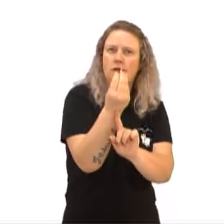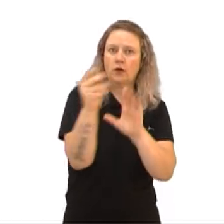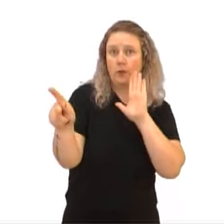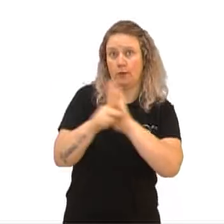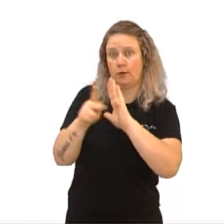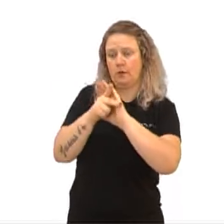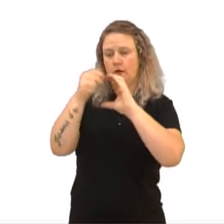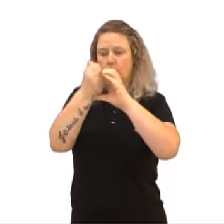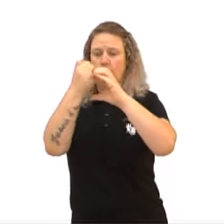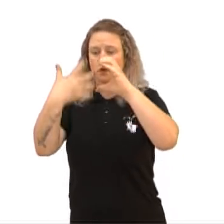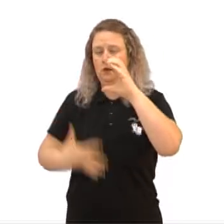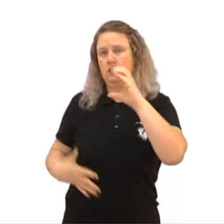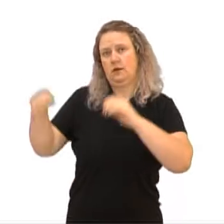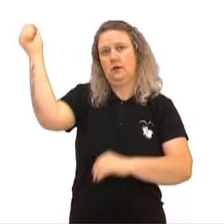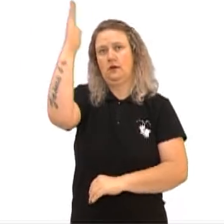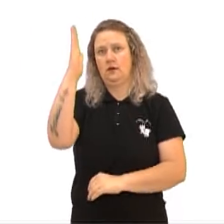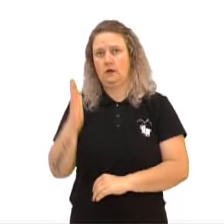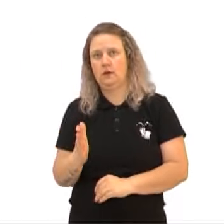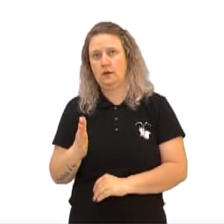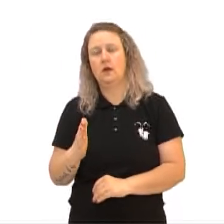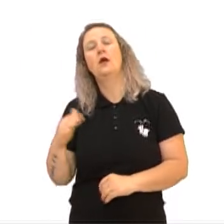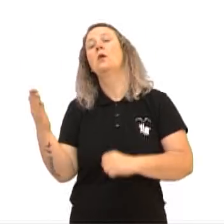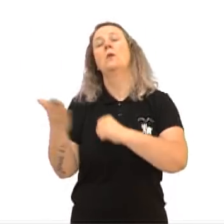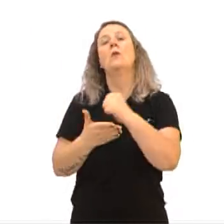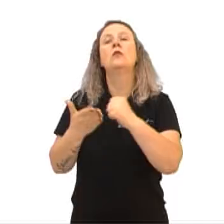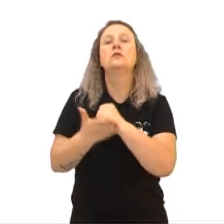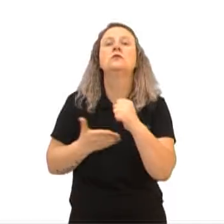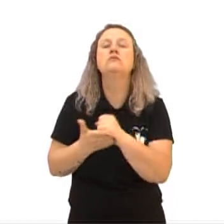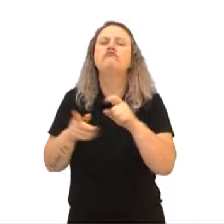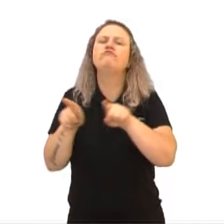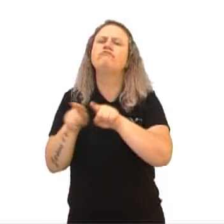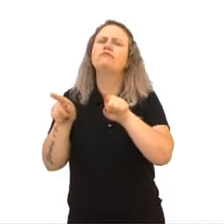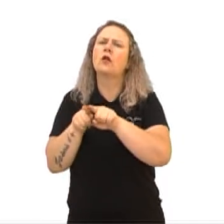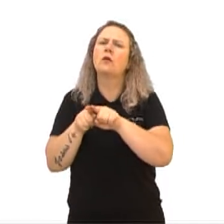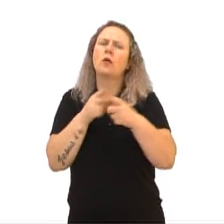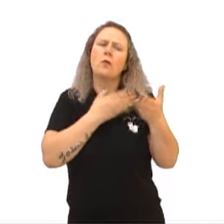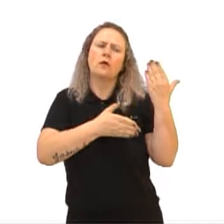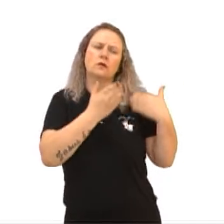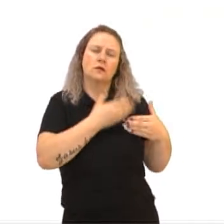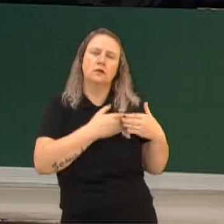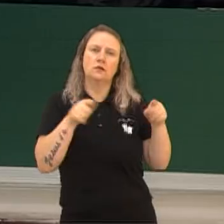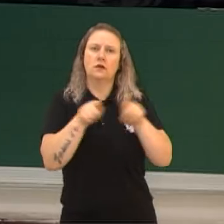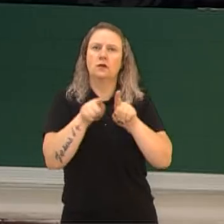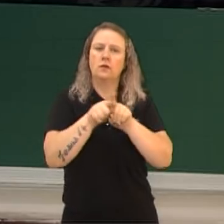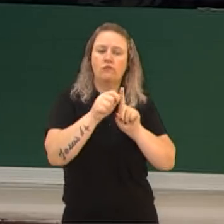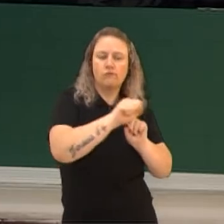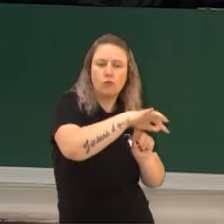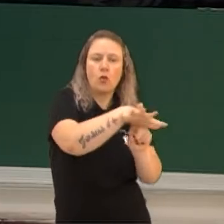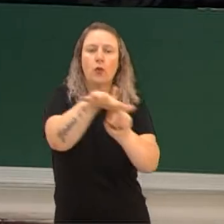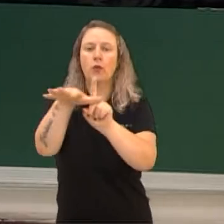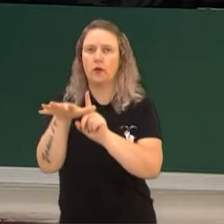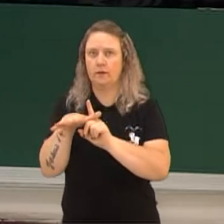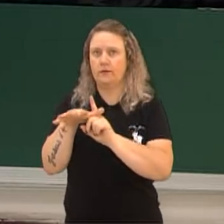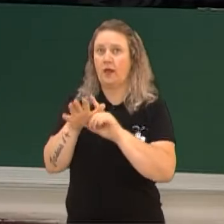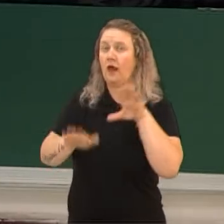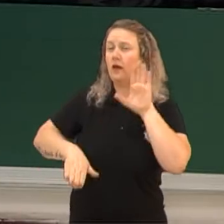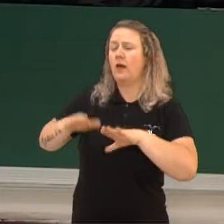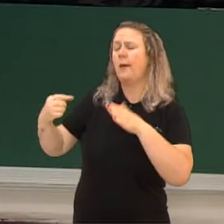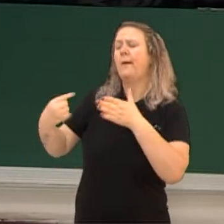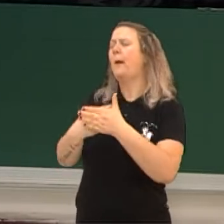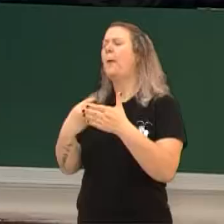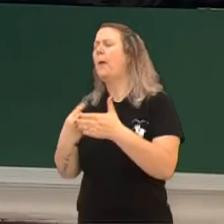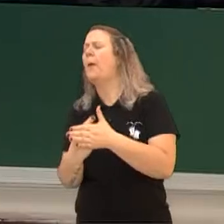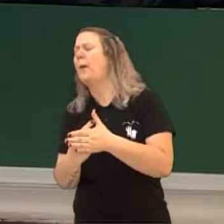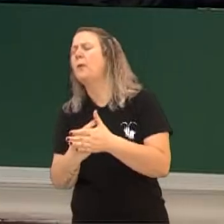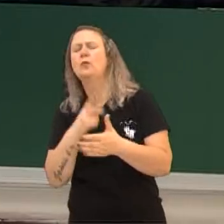brasileiras, baseando-se tanto na cultura erudita quanto na popular. Aí os meus alunos perguntam, mas